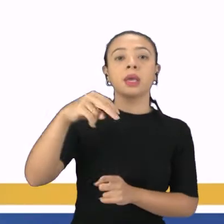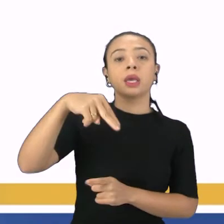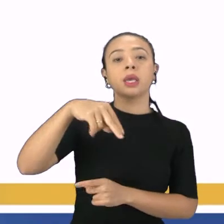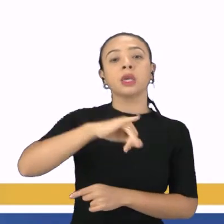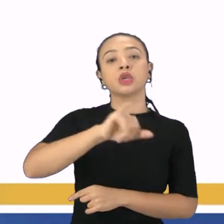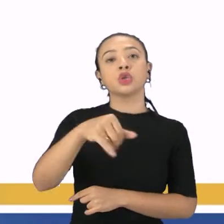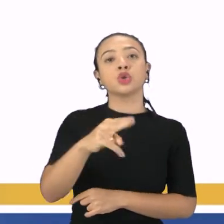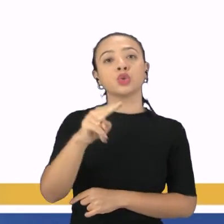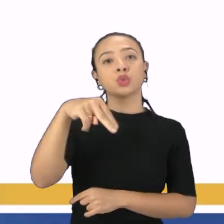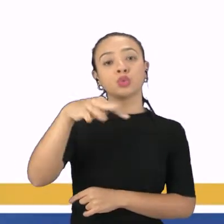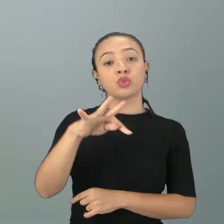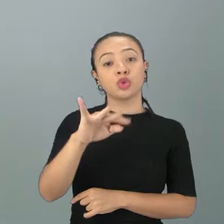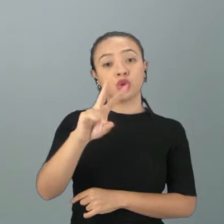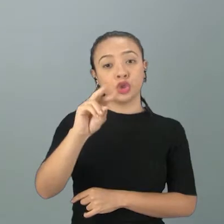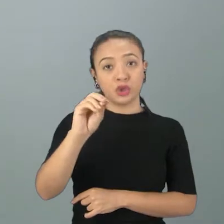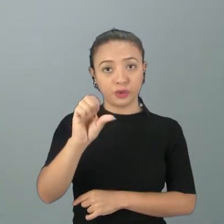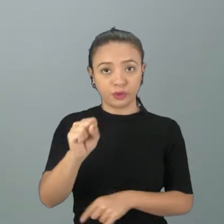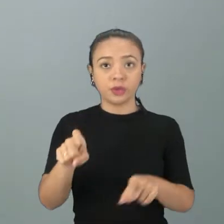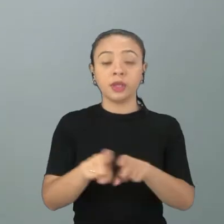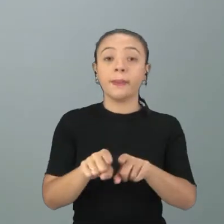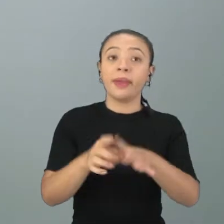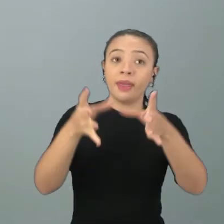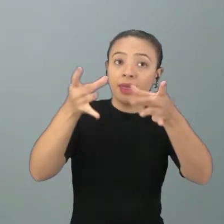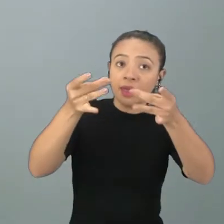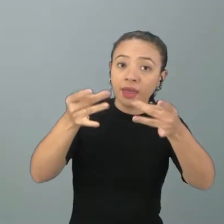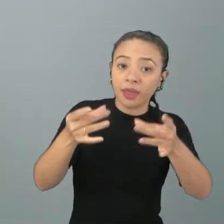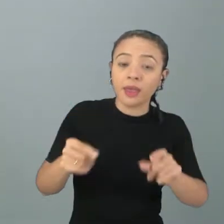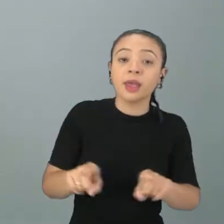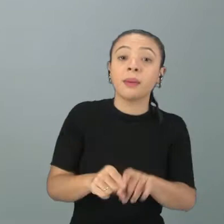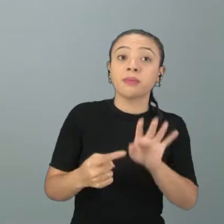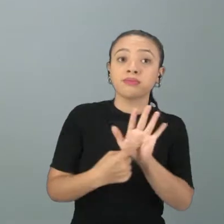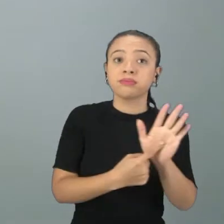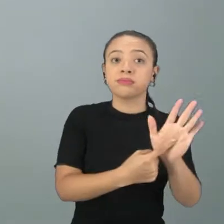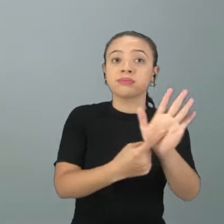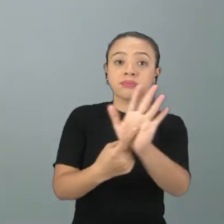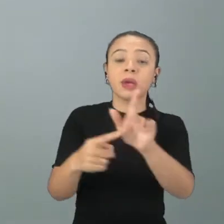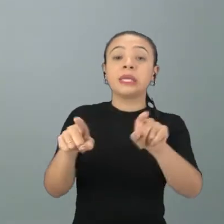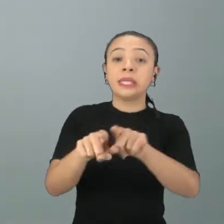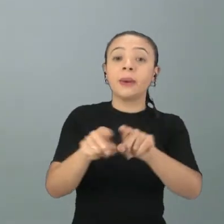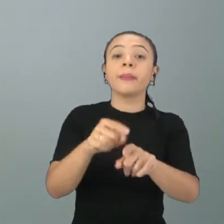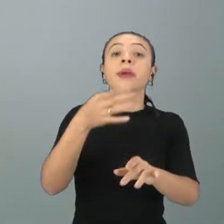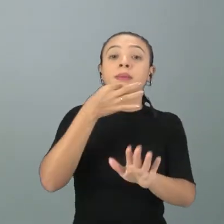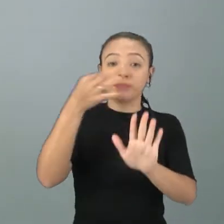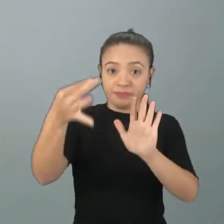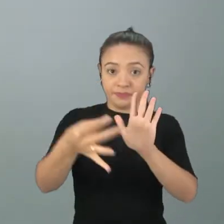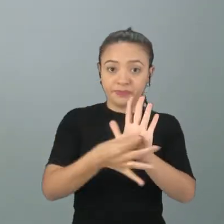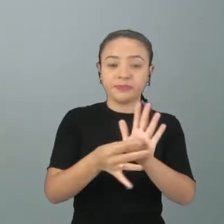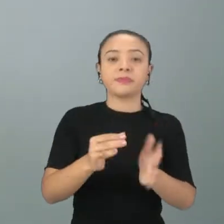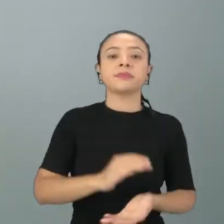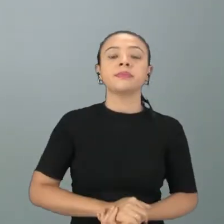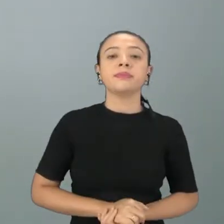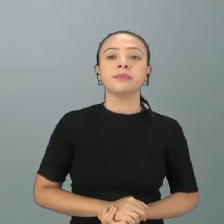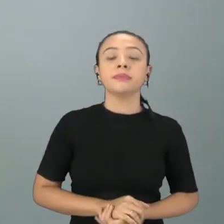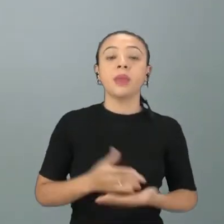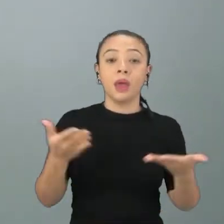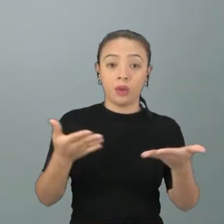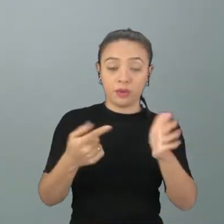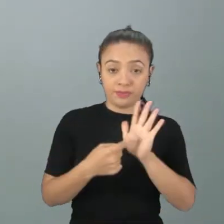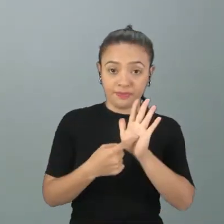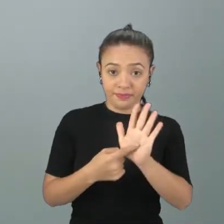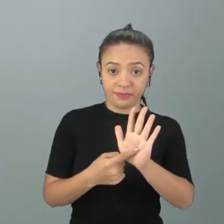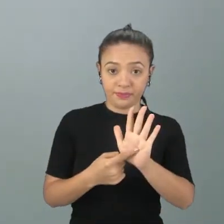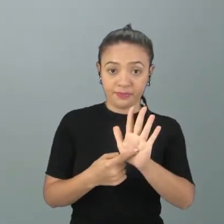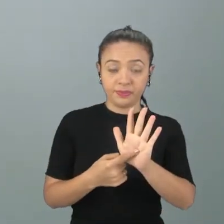e argumentativos. Agora que você já relembrou um pouco a respeito da aula anterior, vamos rever também um quadro que